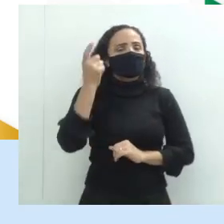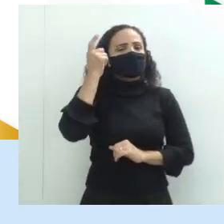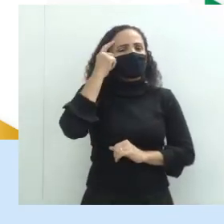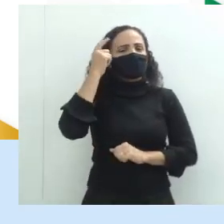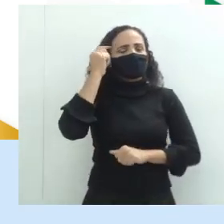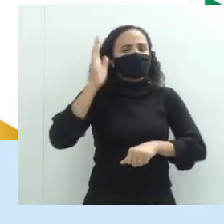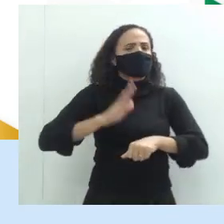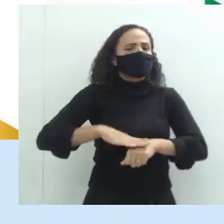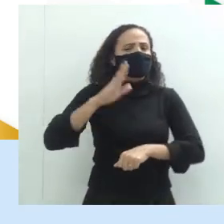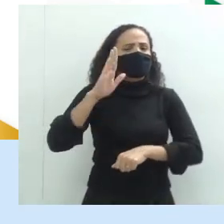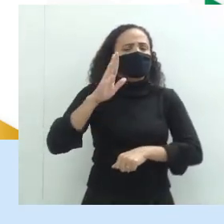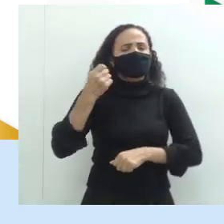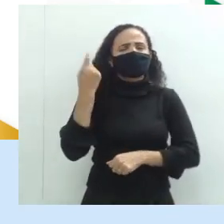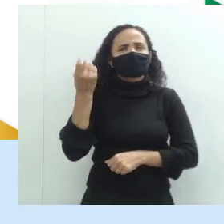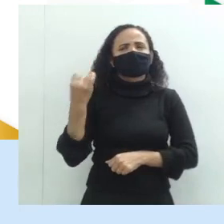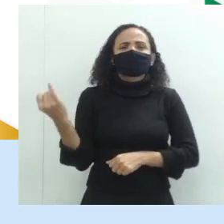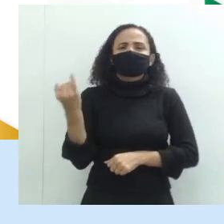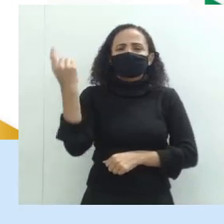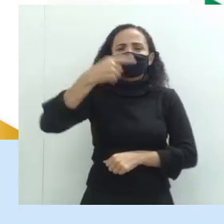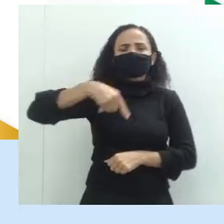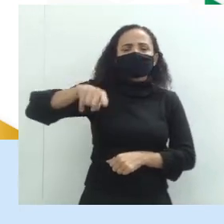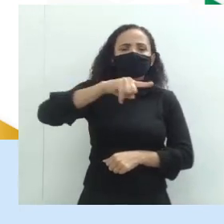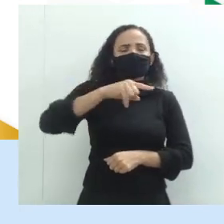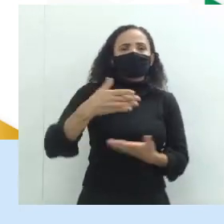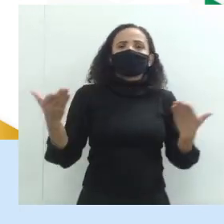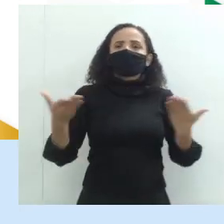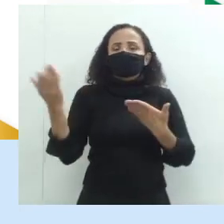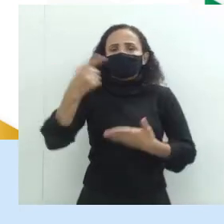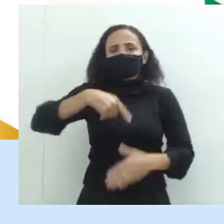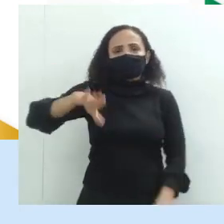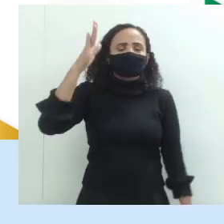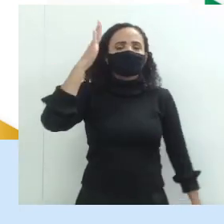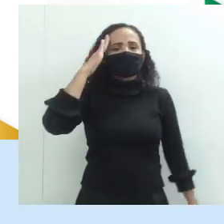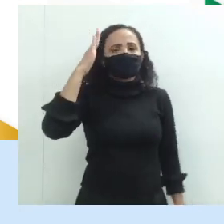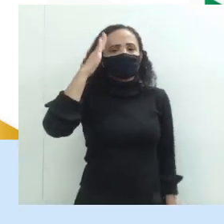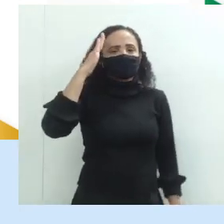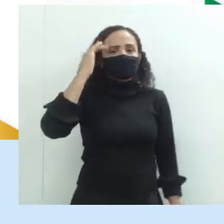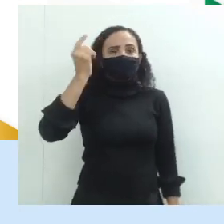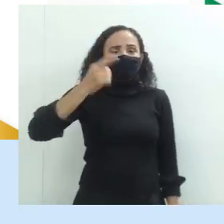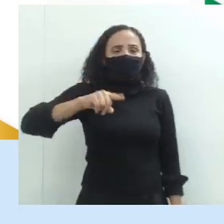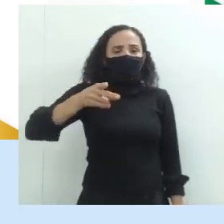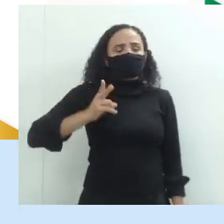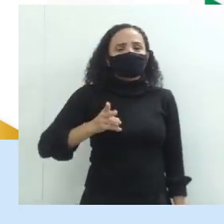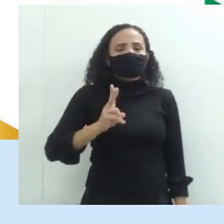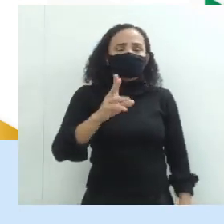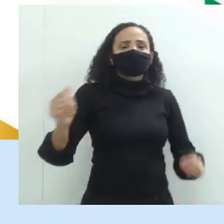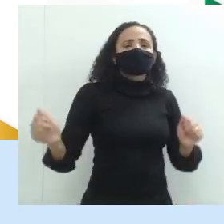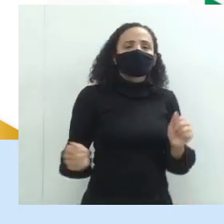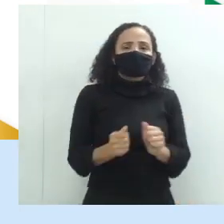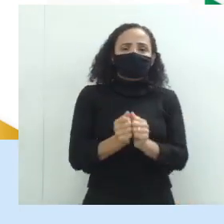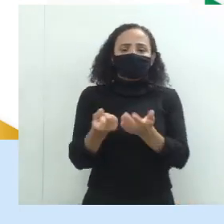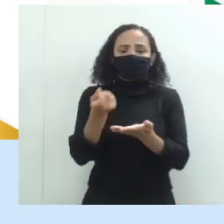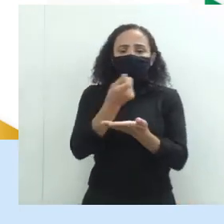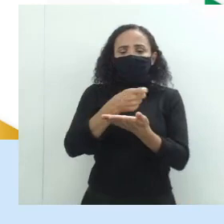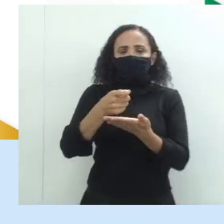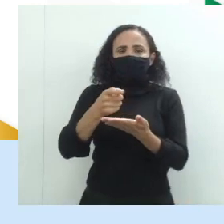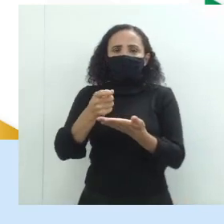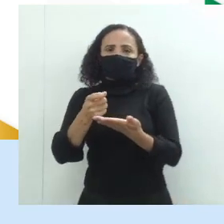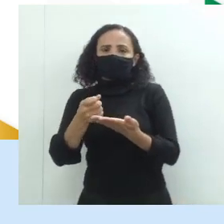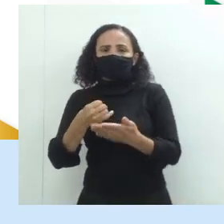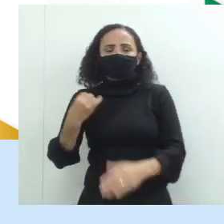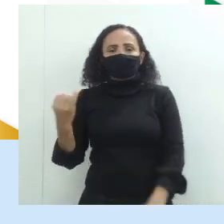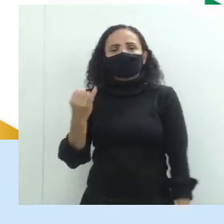mais fortemente do que é equação equivalente. Agora que você entendeu o que é equação equivalente, a gente pode escrever uma equação